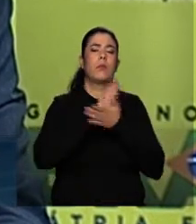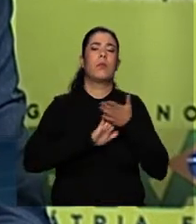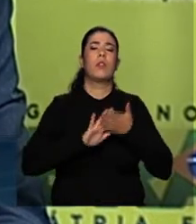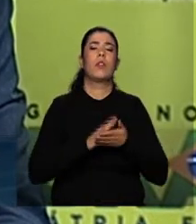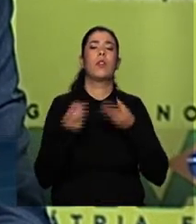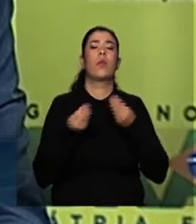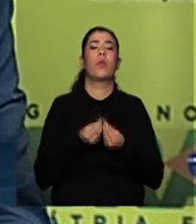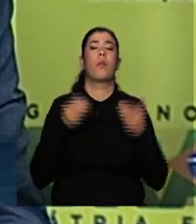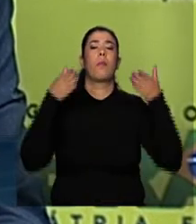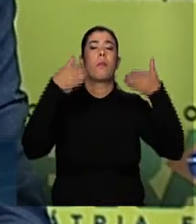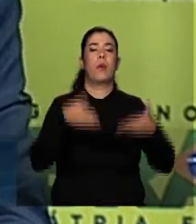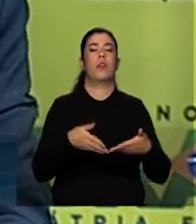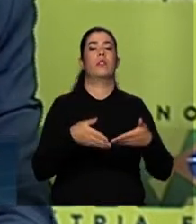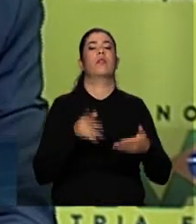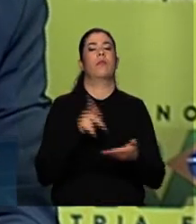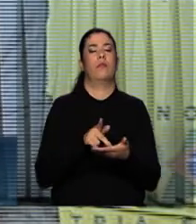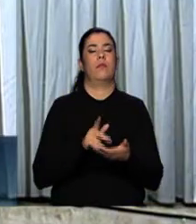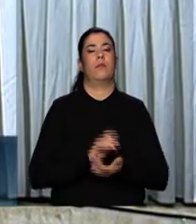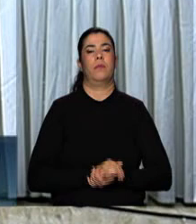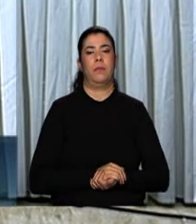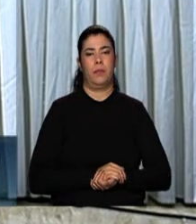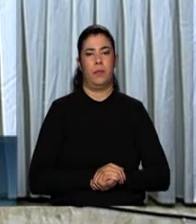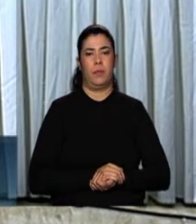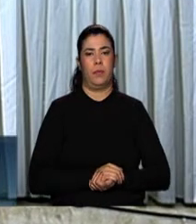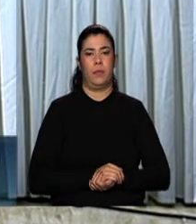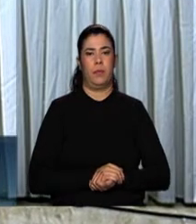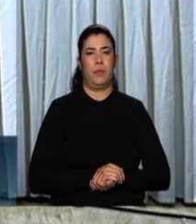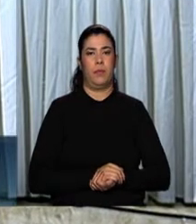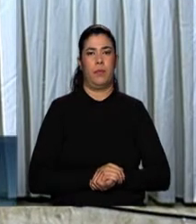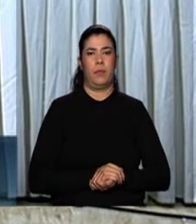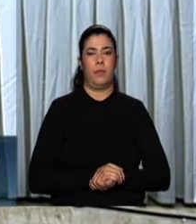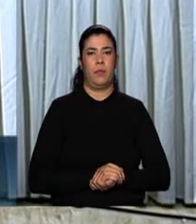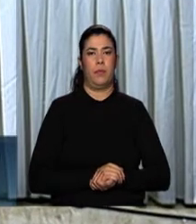quanto à participação efetiva das instituições.